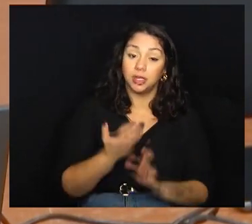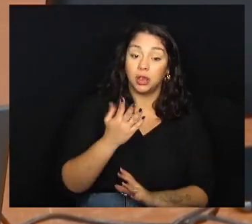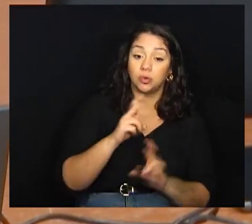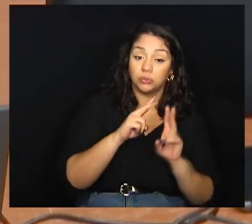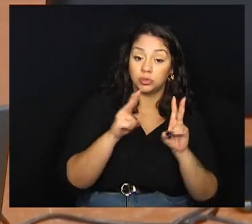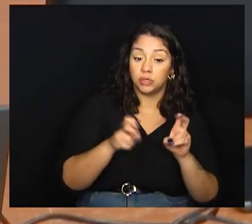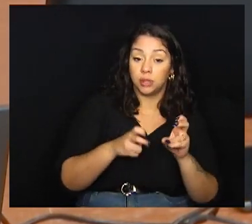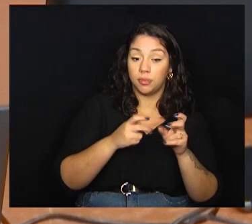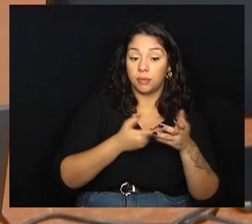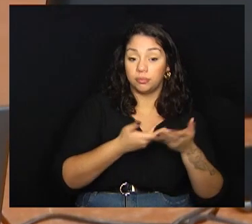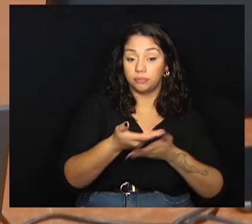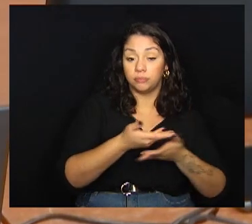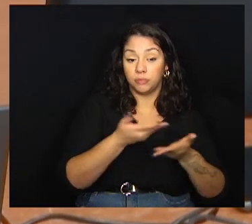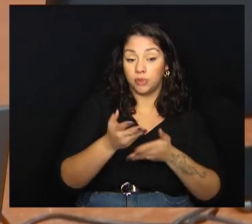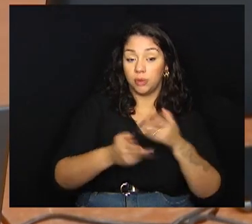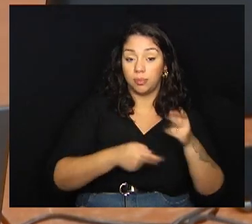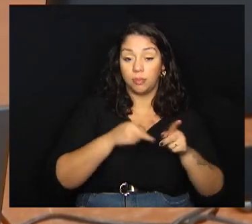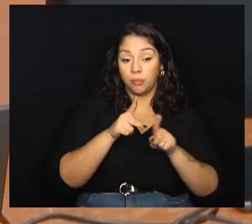vem desde 2008